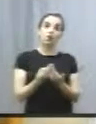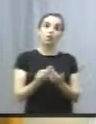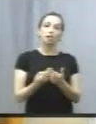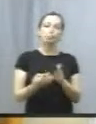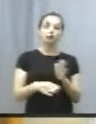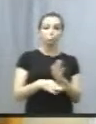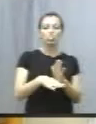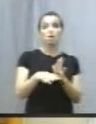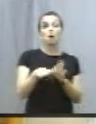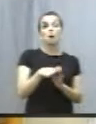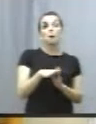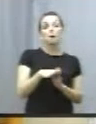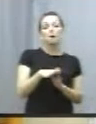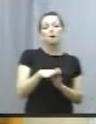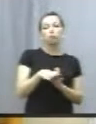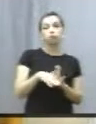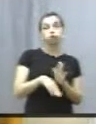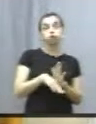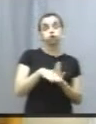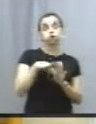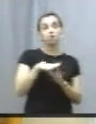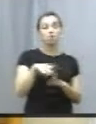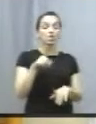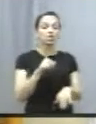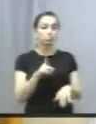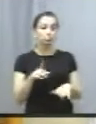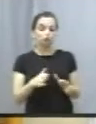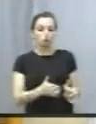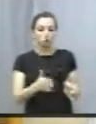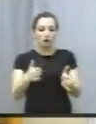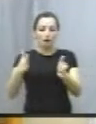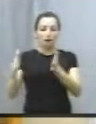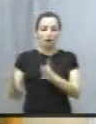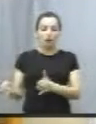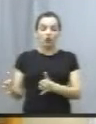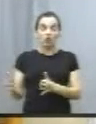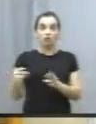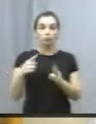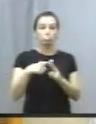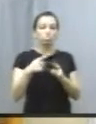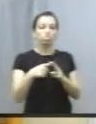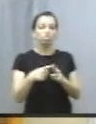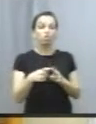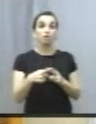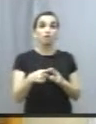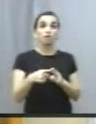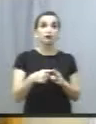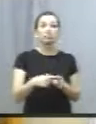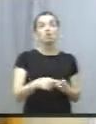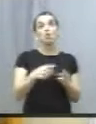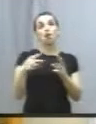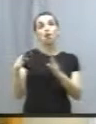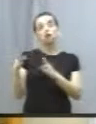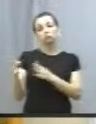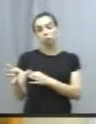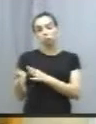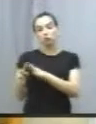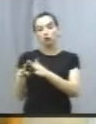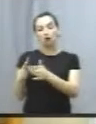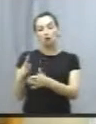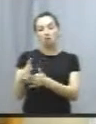do tempo de 2 para 4 anos no tempo para conseguir casa popular. Acho, acompanhe a sua